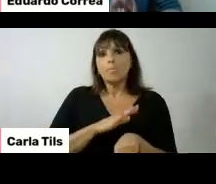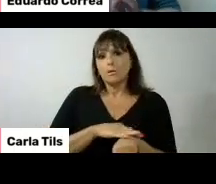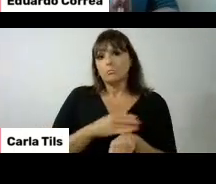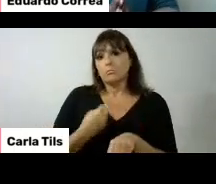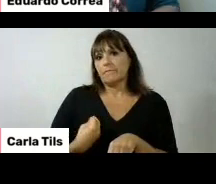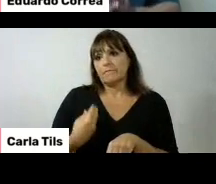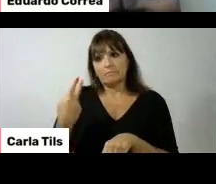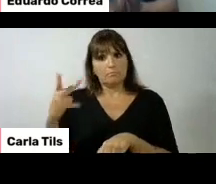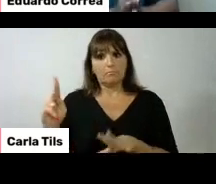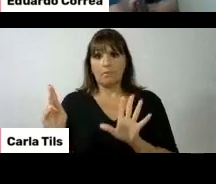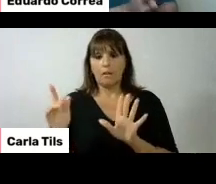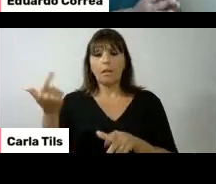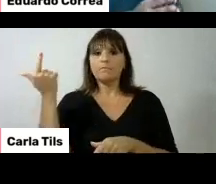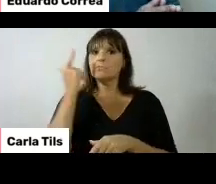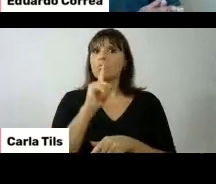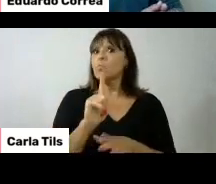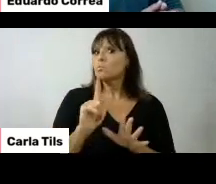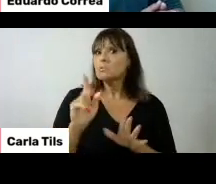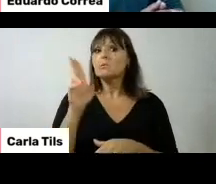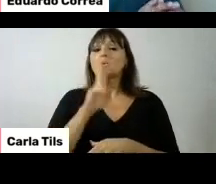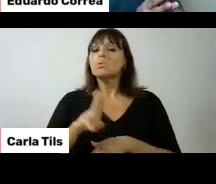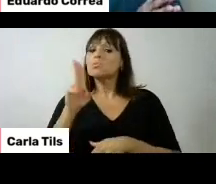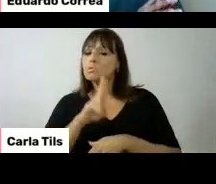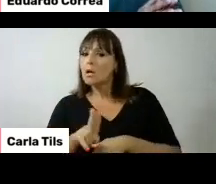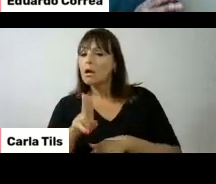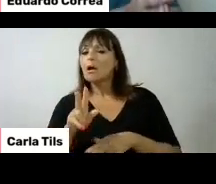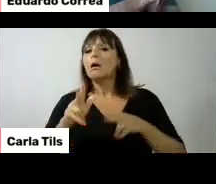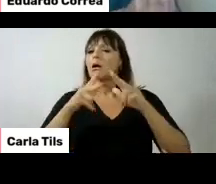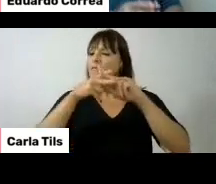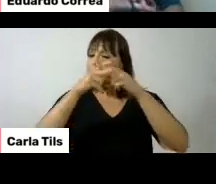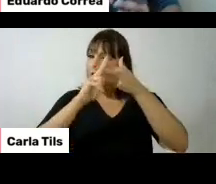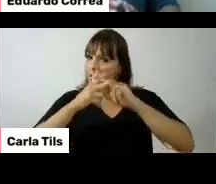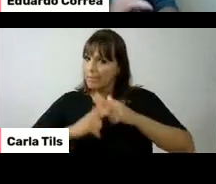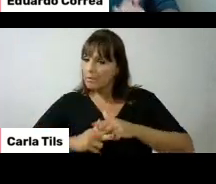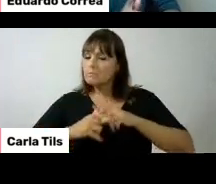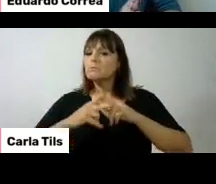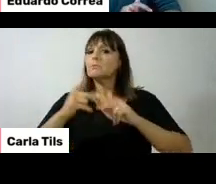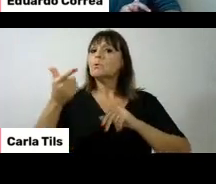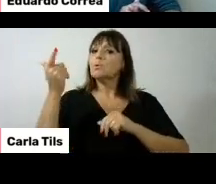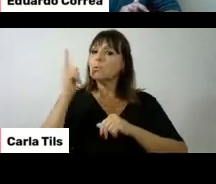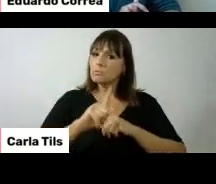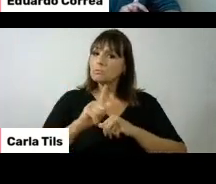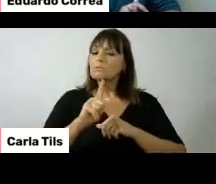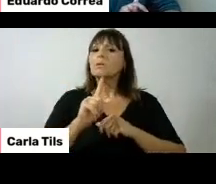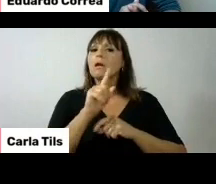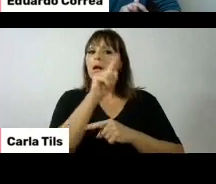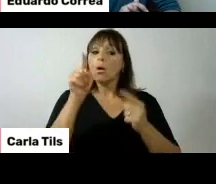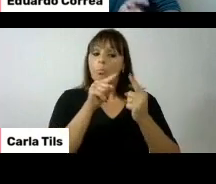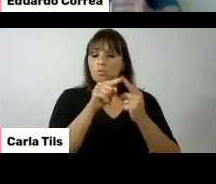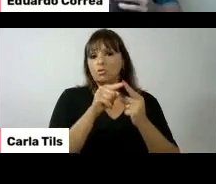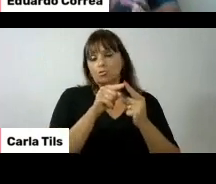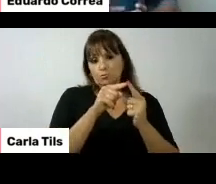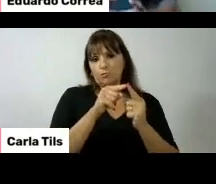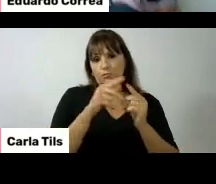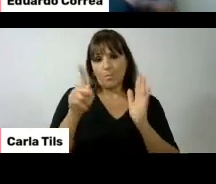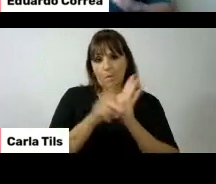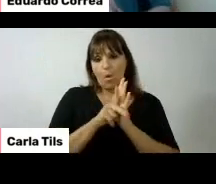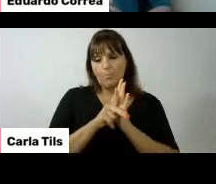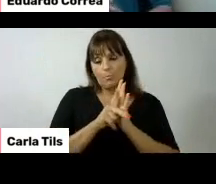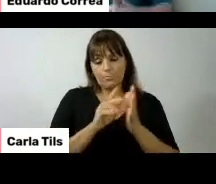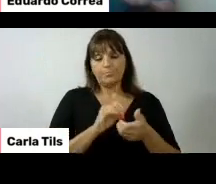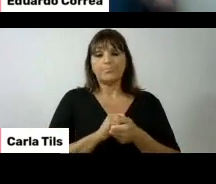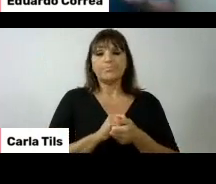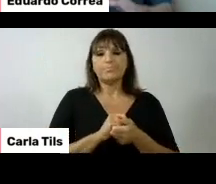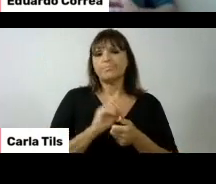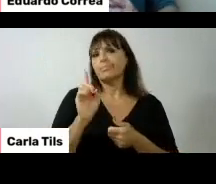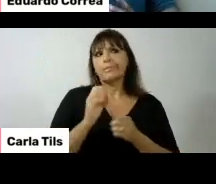consiga fazer uso daquela ferramenta e consiga alcançar os seus objetivos. Ou seja, nós não criamos